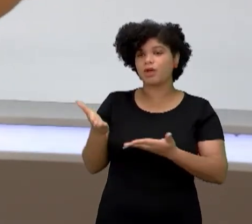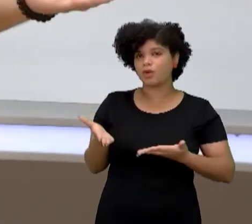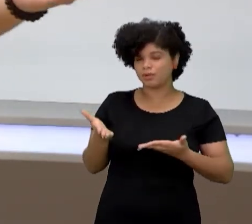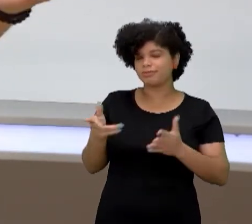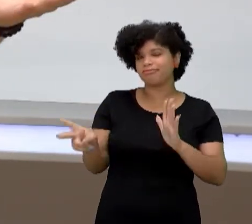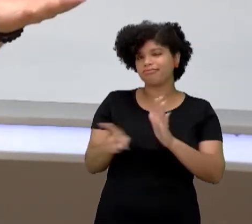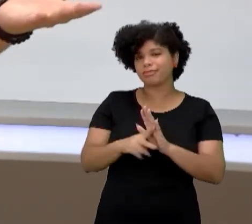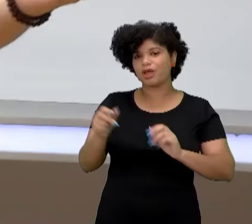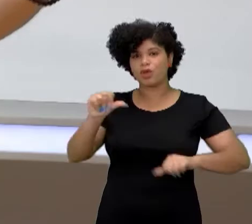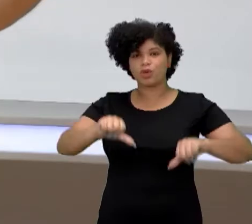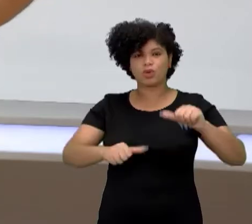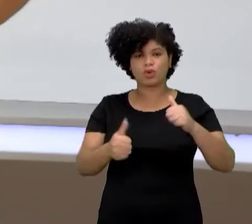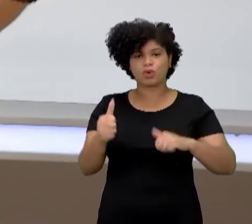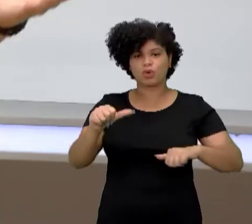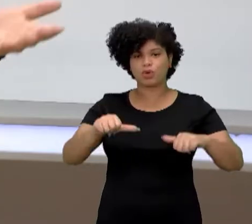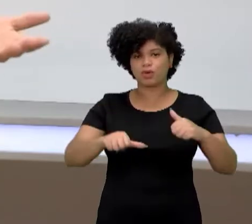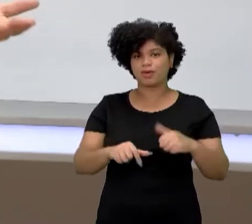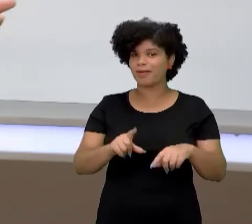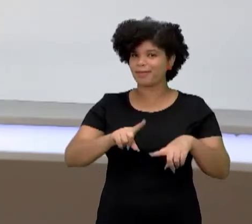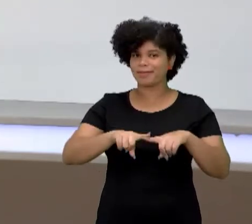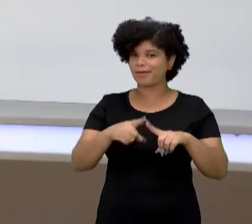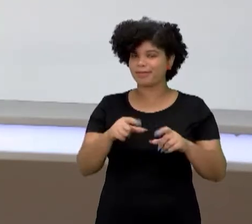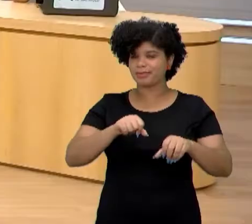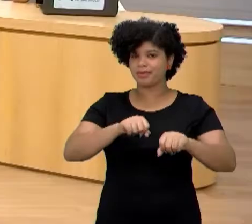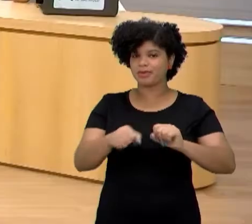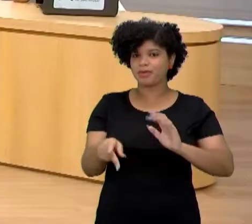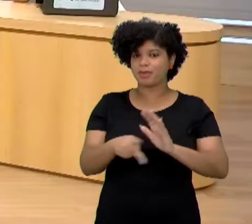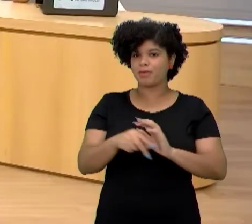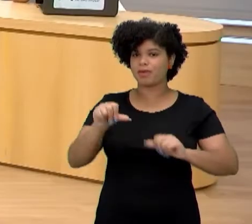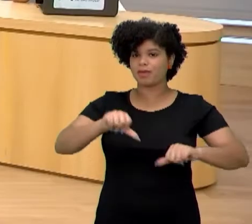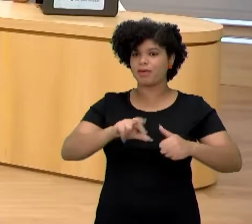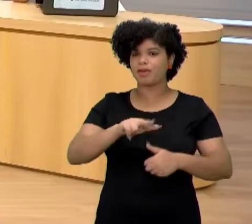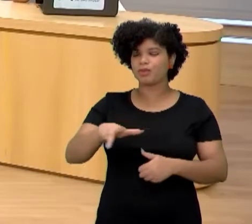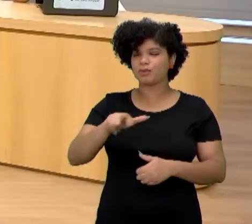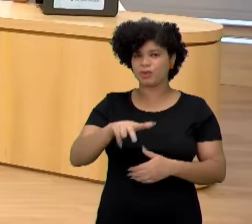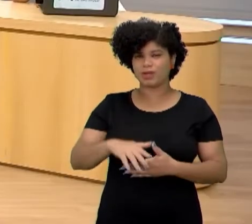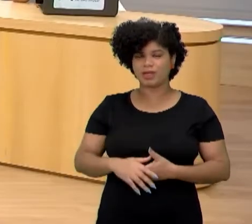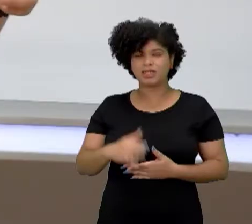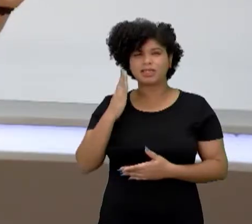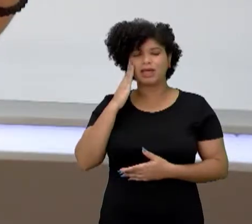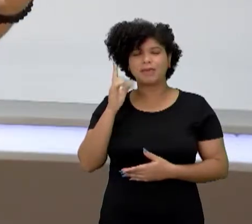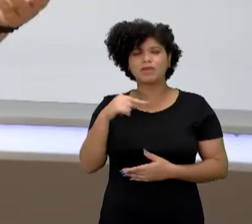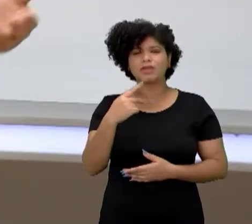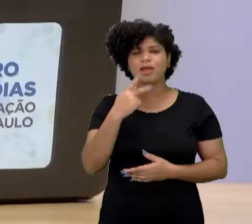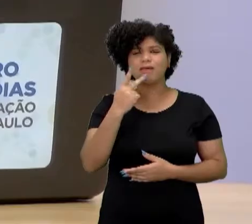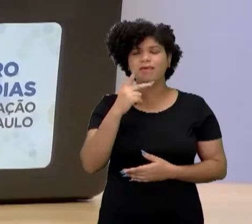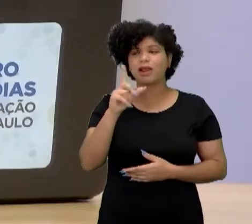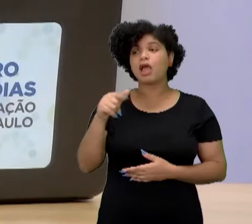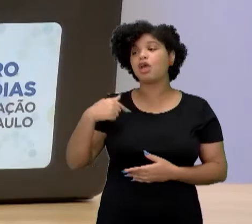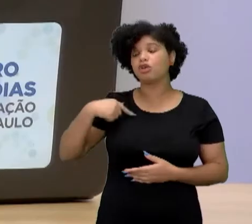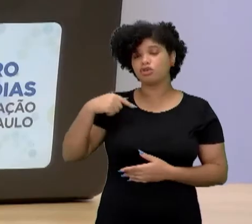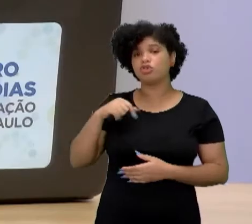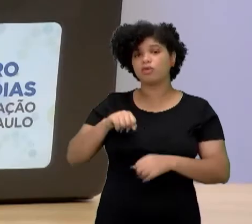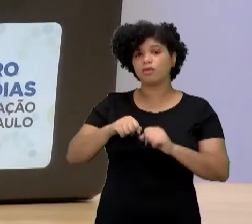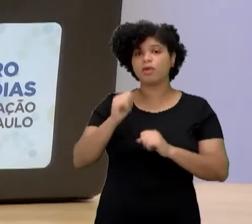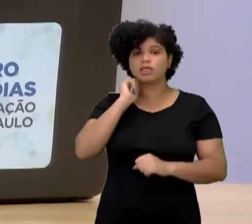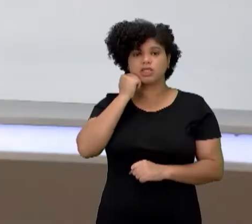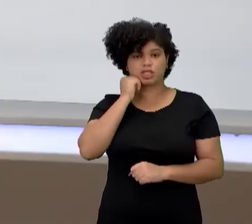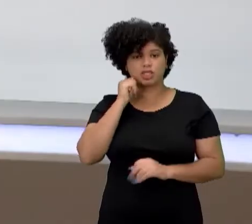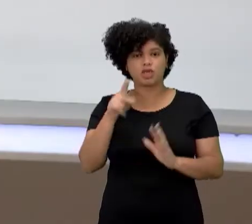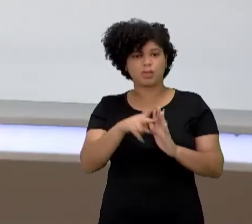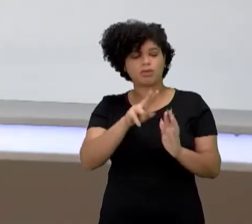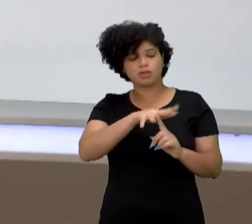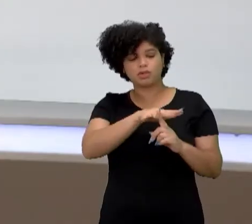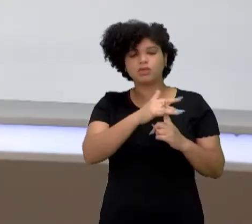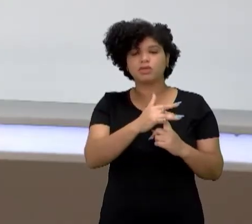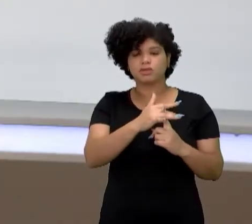química, mas não é formada em Química, né? Como que a gente fala quando... Não, eu sou cientista, só que é social.